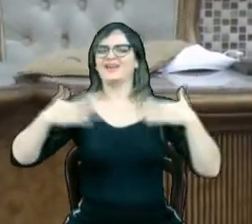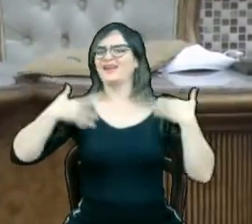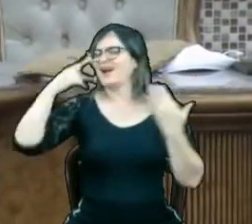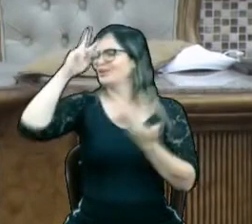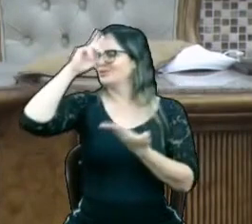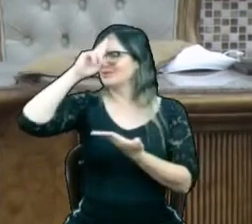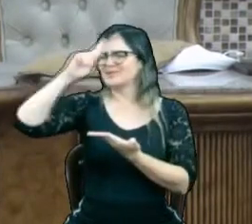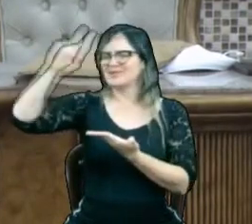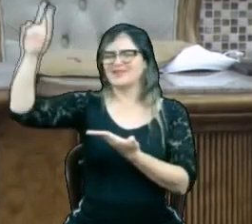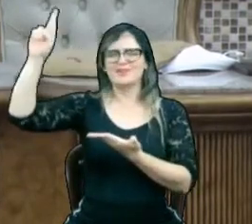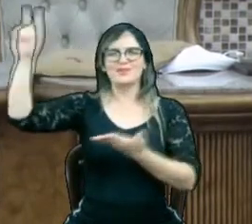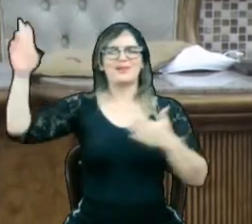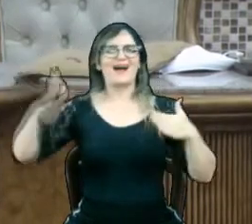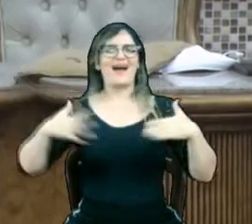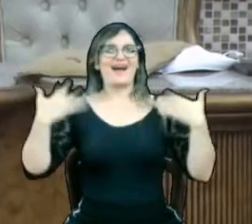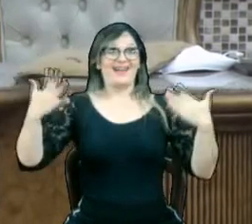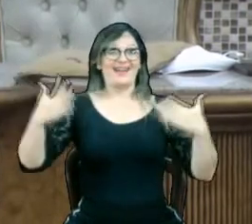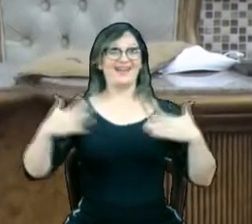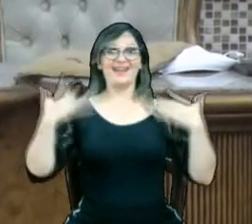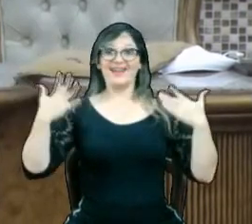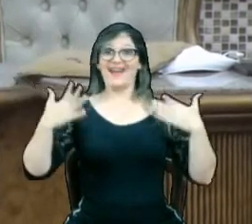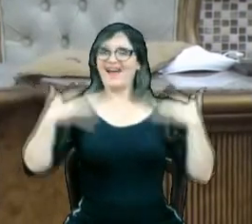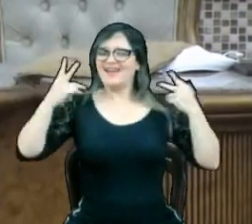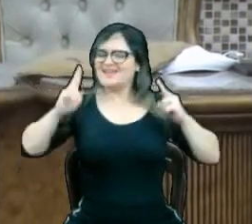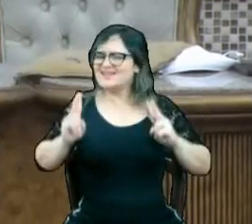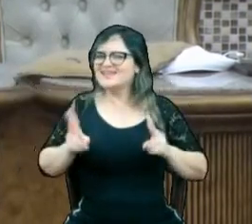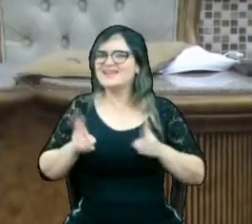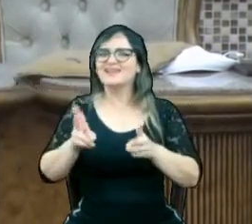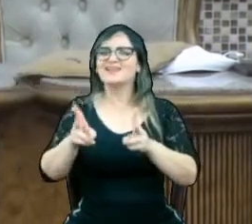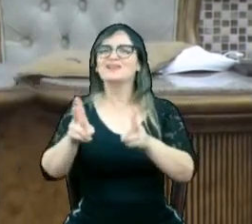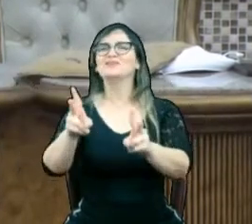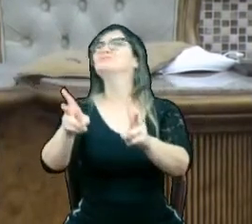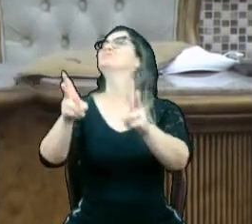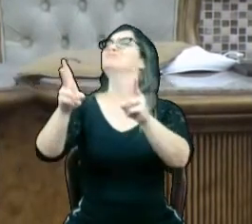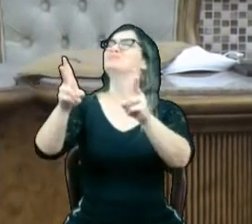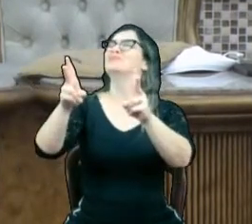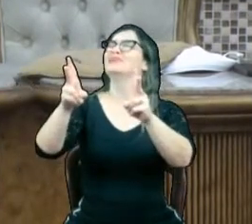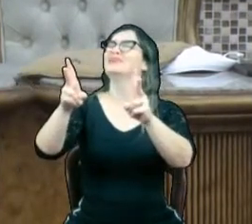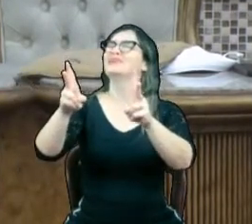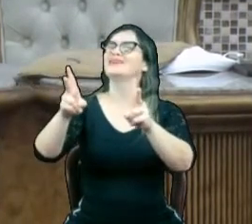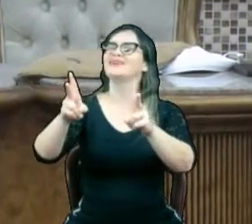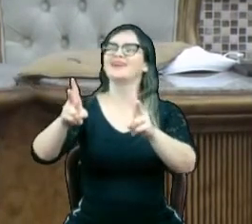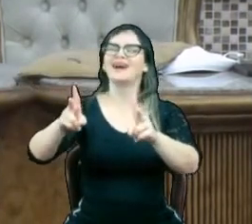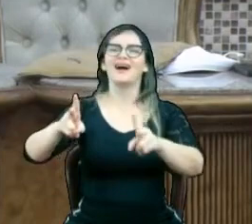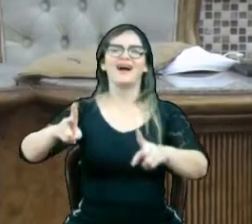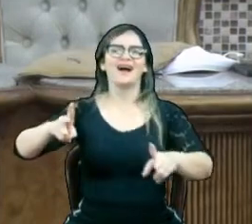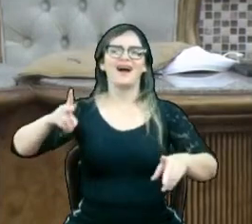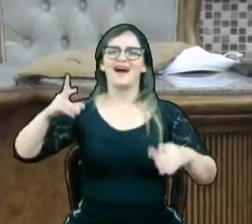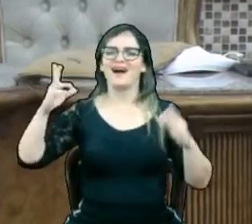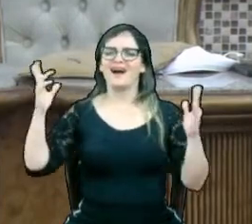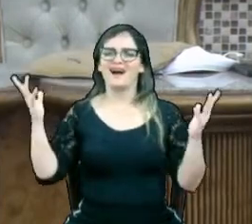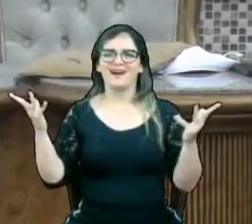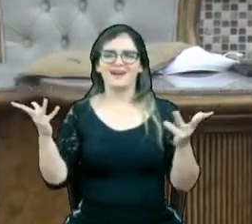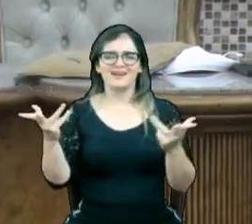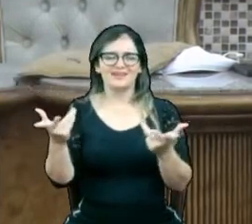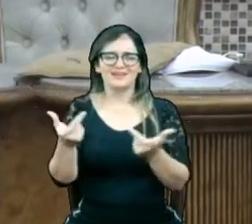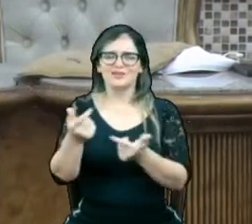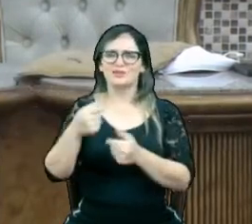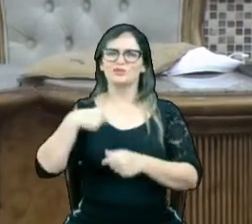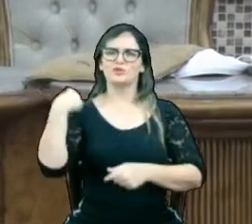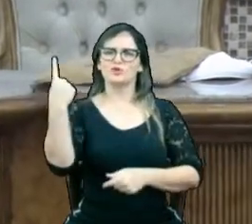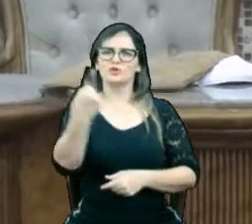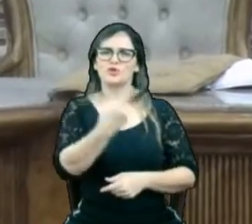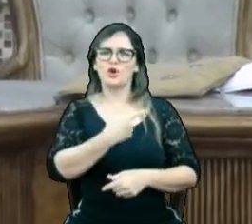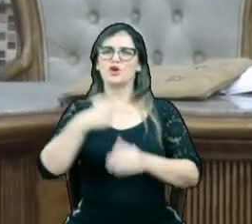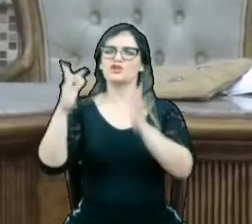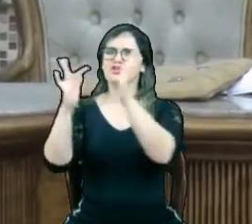Navegar e comigo alegar e comigo Alegre comigo alegrar e comigo eu achei a dracma perdida eu sou de Jesus eu sou de